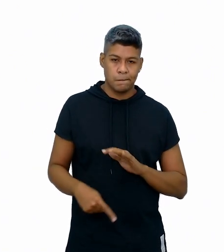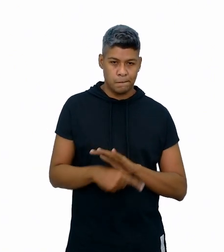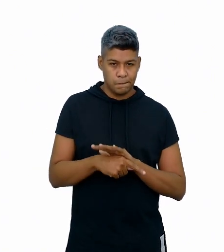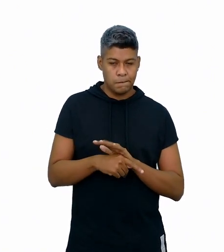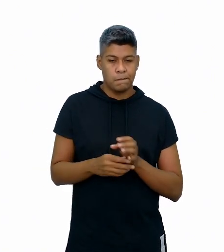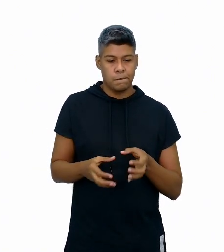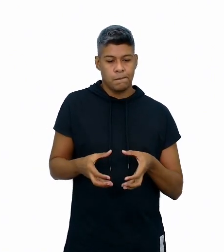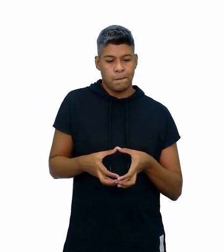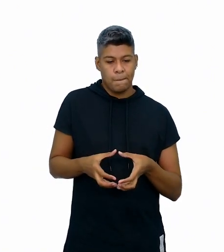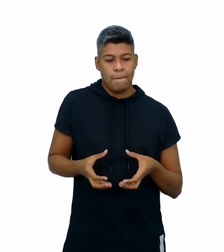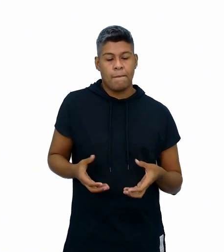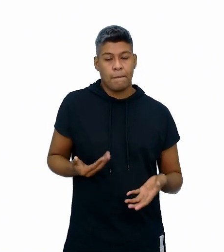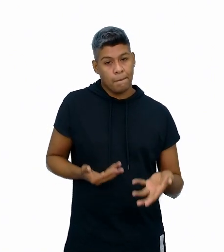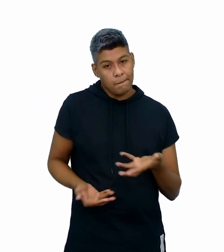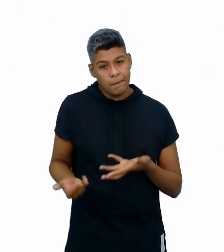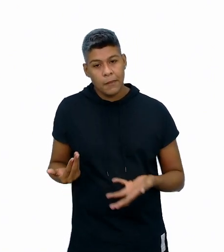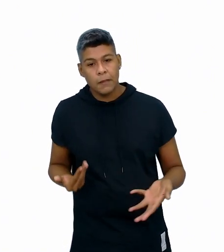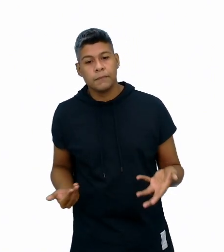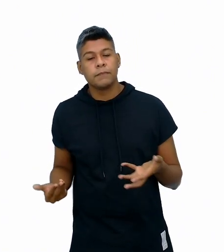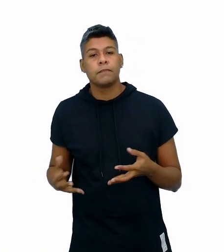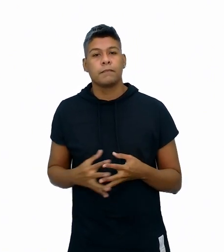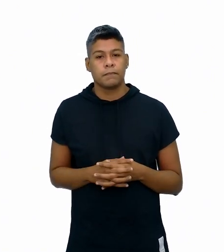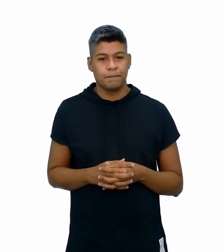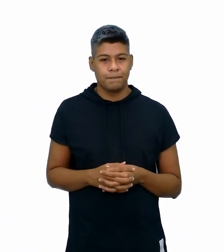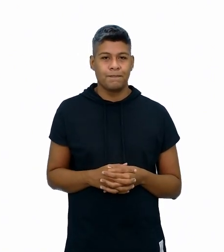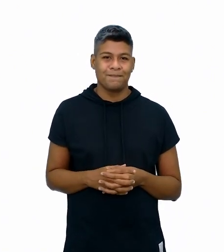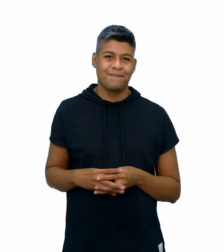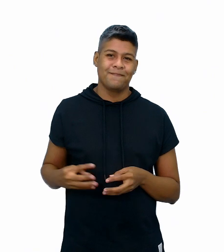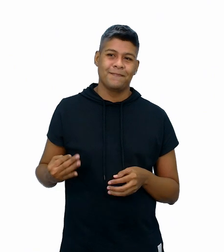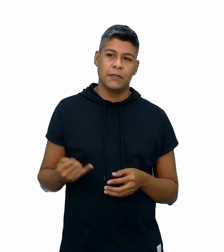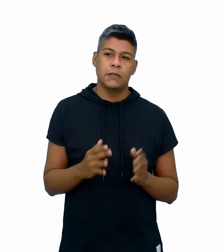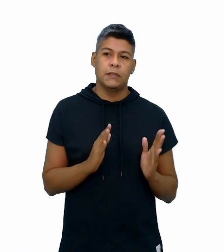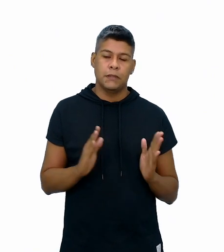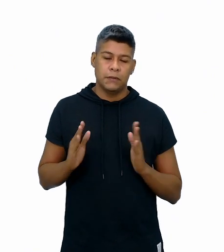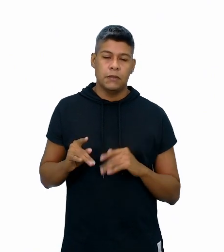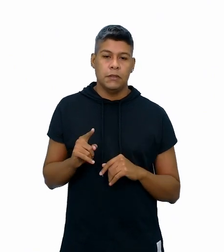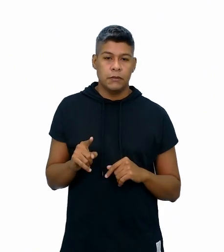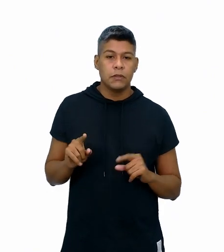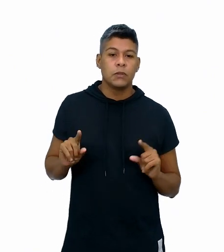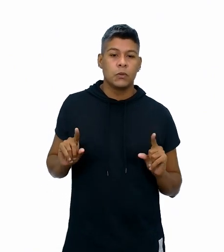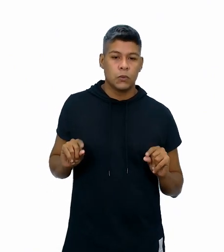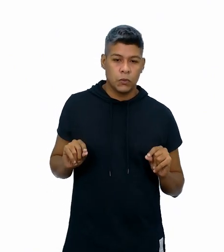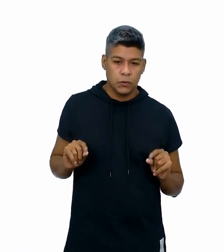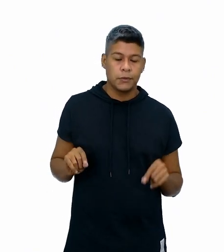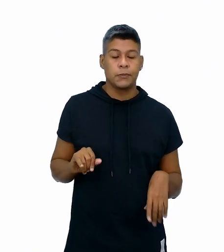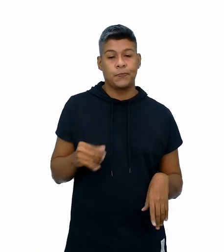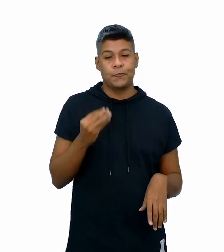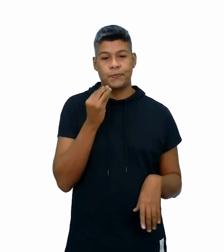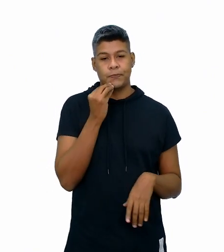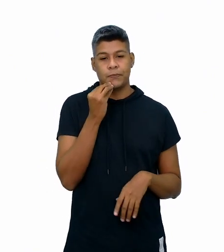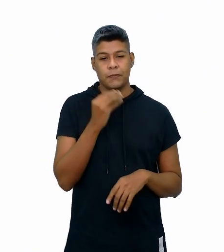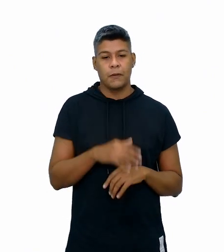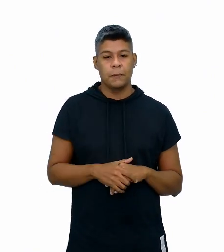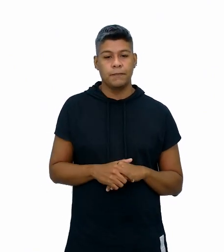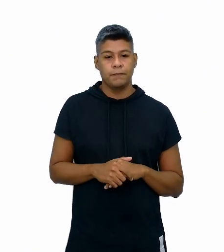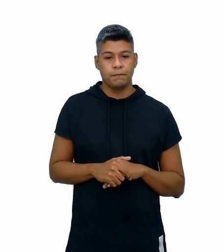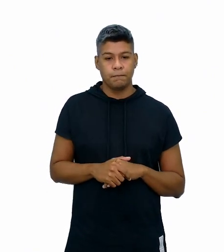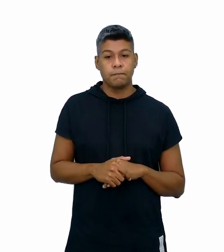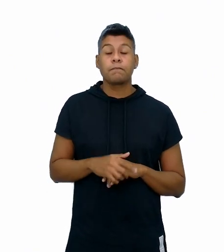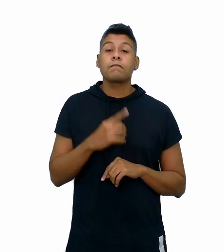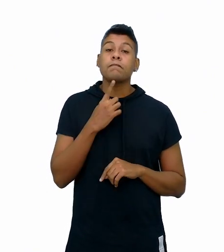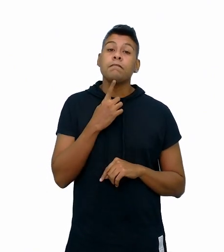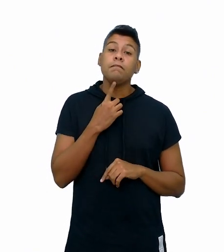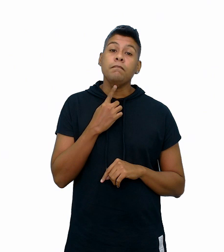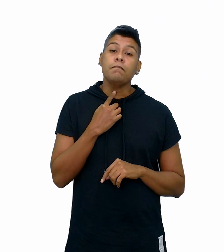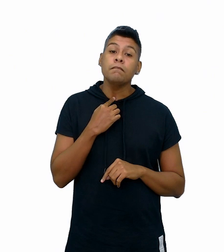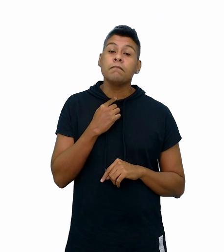de maneira coletiva, né, como ao longo de toda a sequência vocês foram oportunizando. Assim, eu